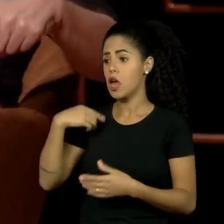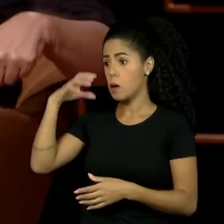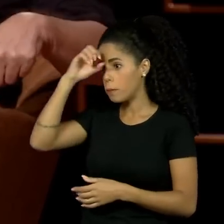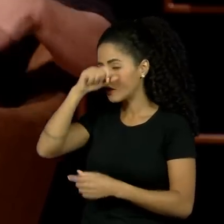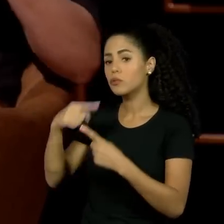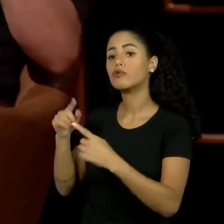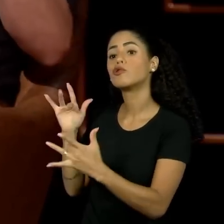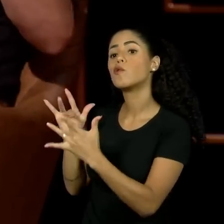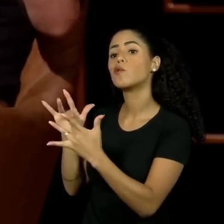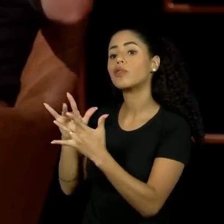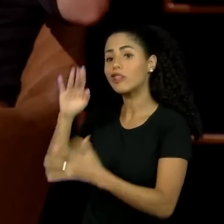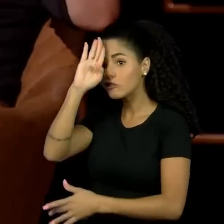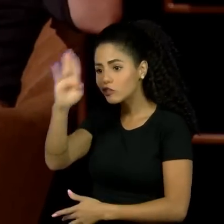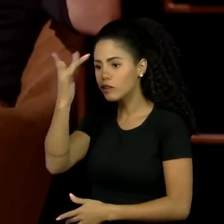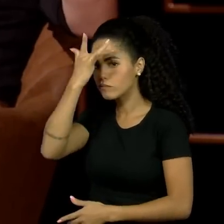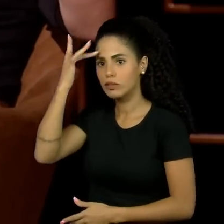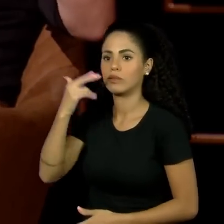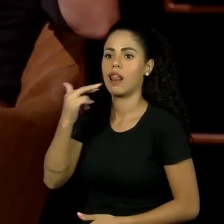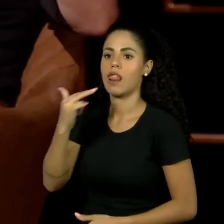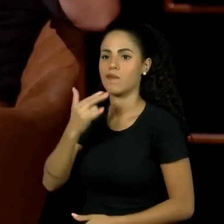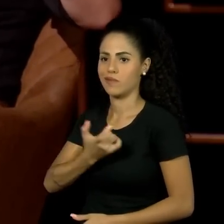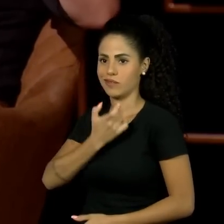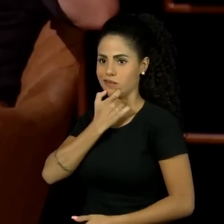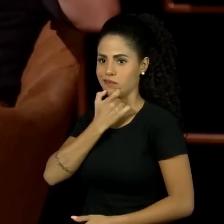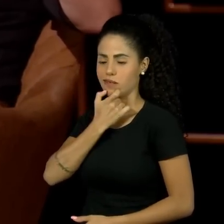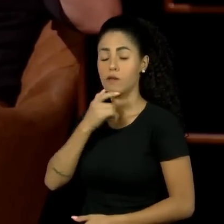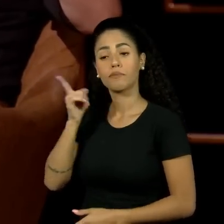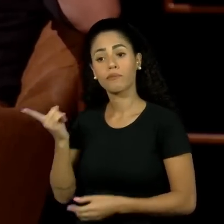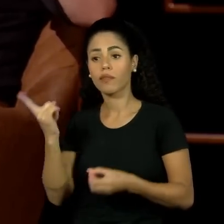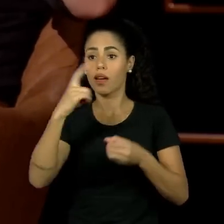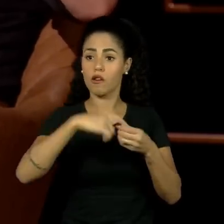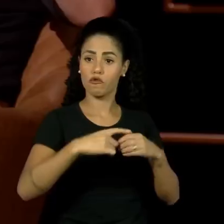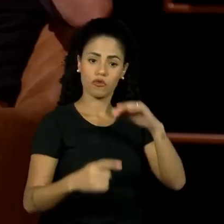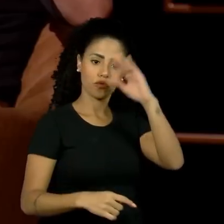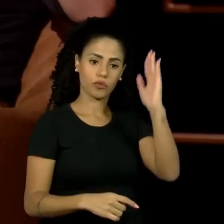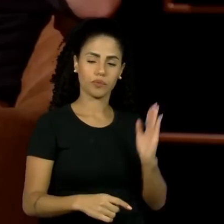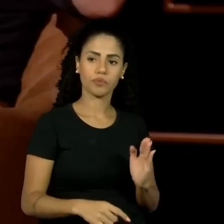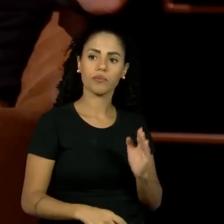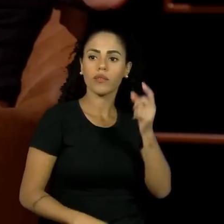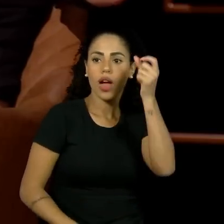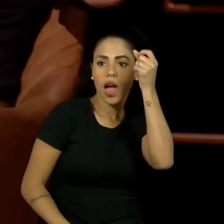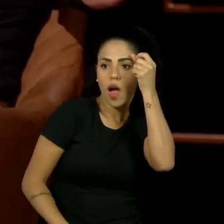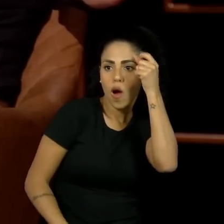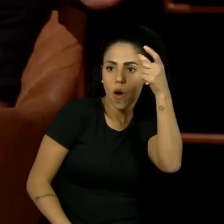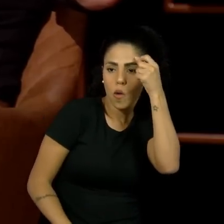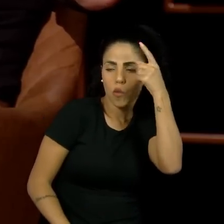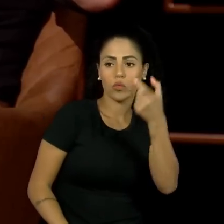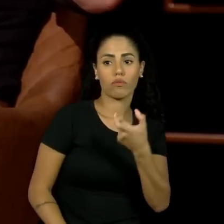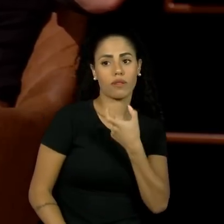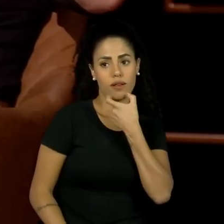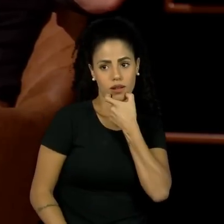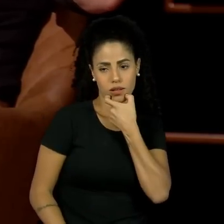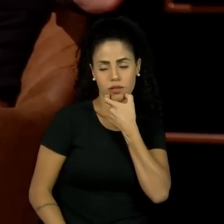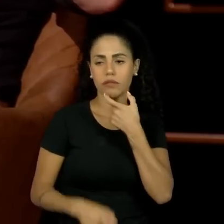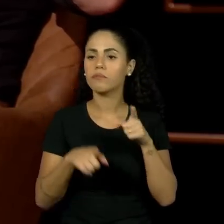para o Brasil, eu prestei o exame da cultura inglesa e